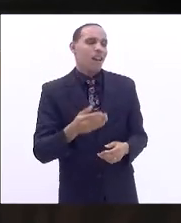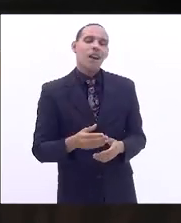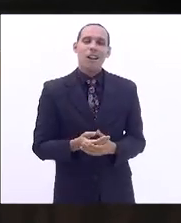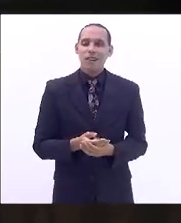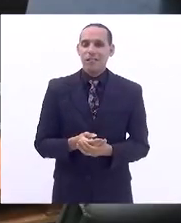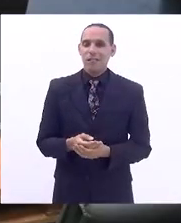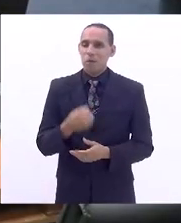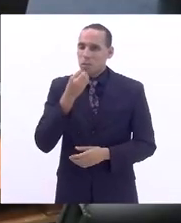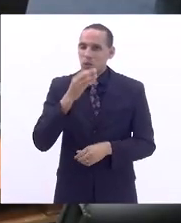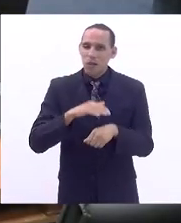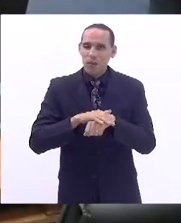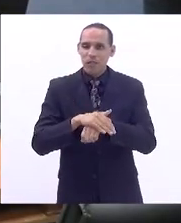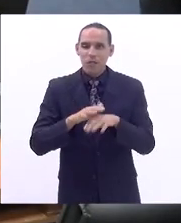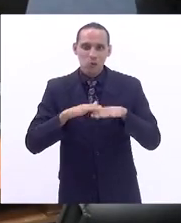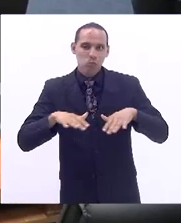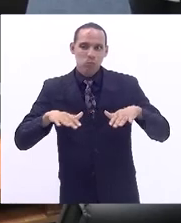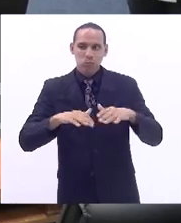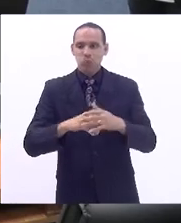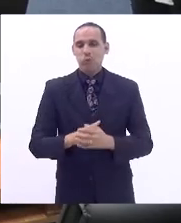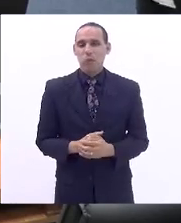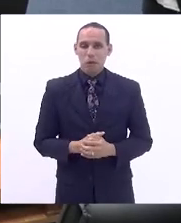Boa noite a todos